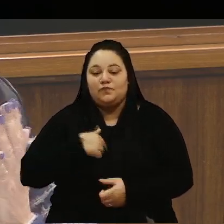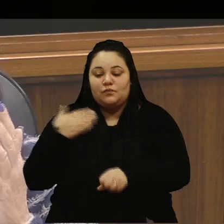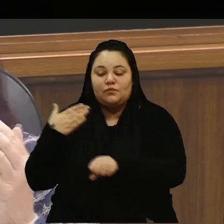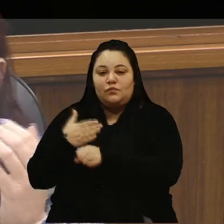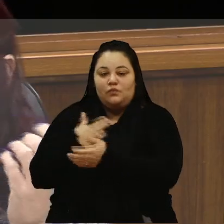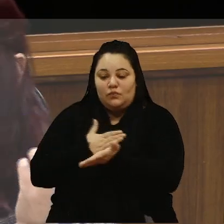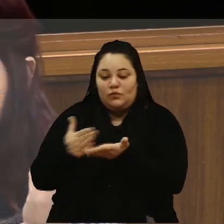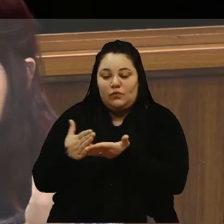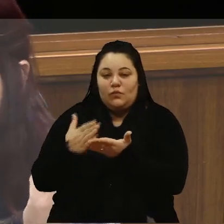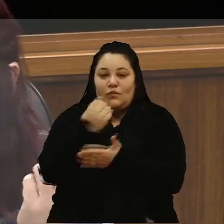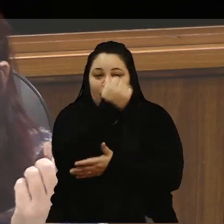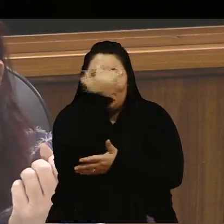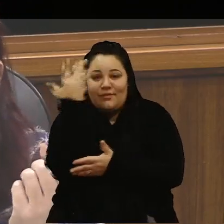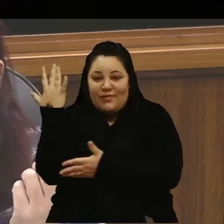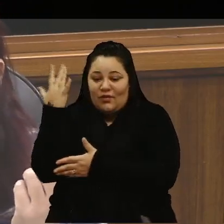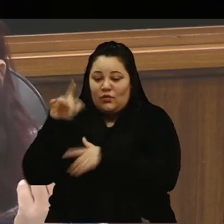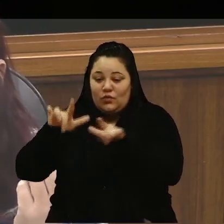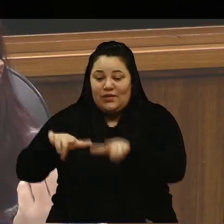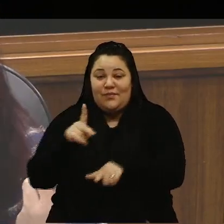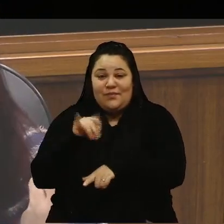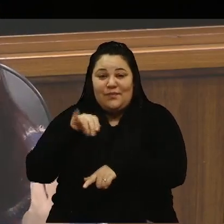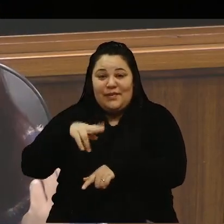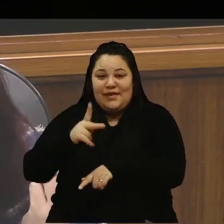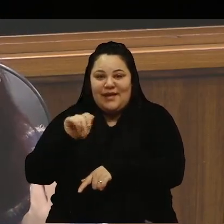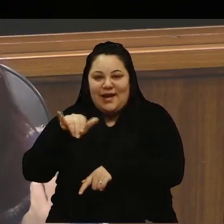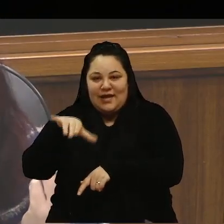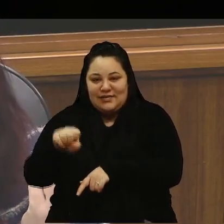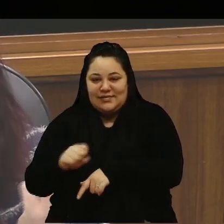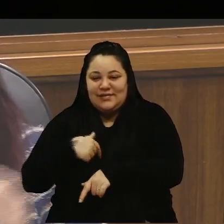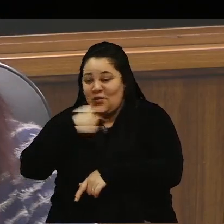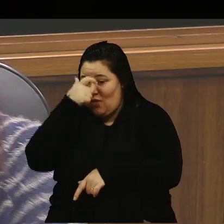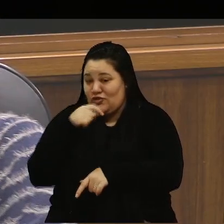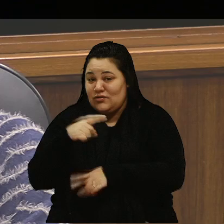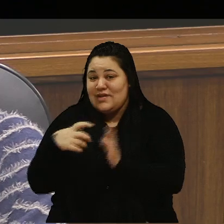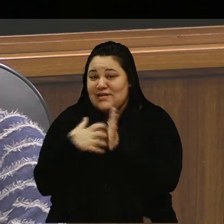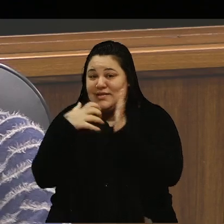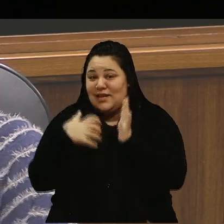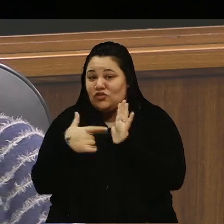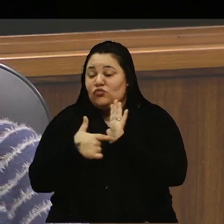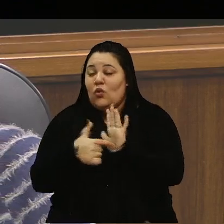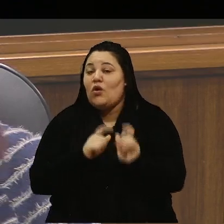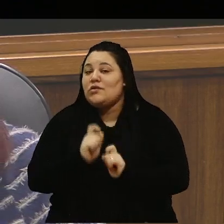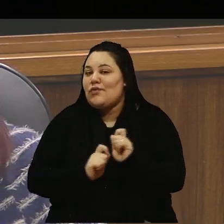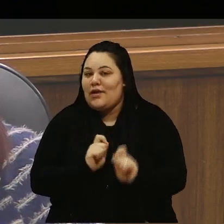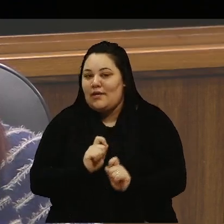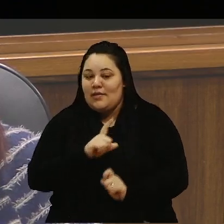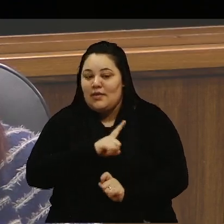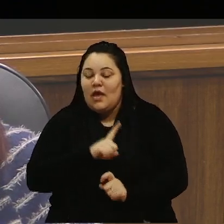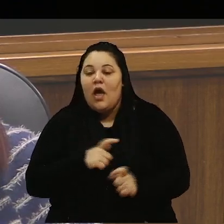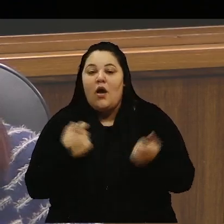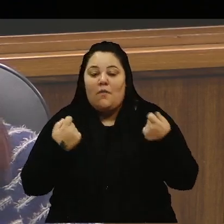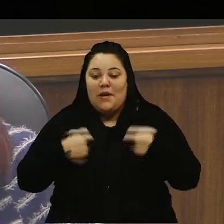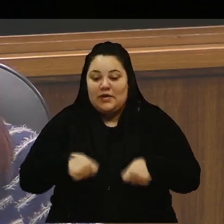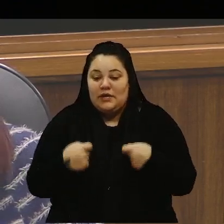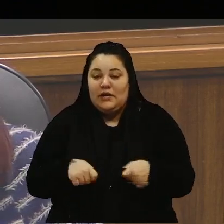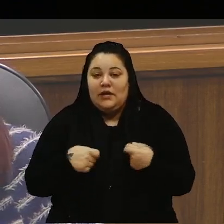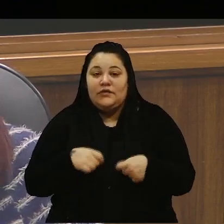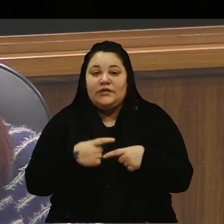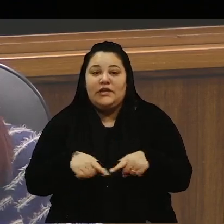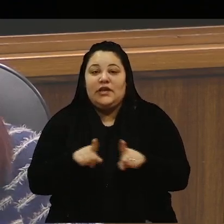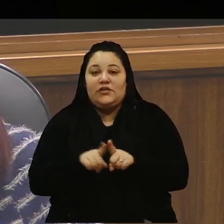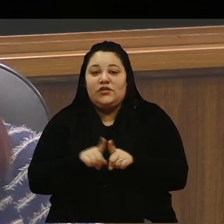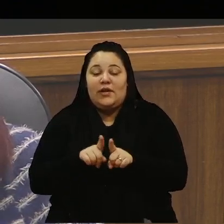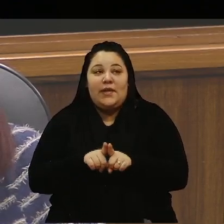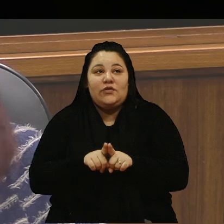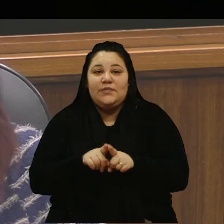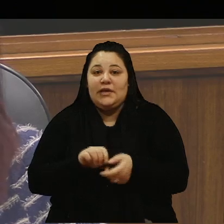dos Pinhais. Eu acho que essa fatalidade, ela vem para nos apresentar uma necessidade urgente da gente